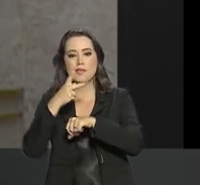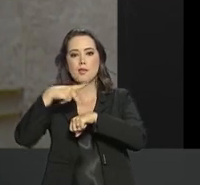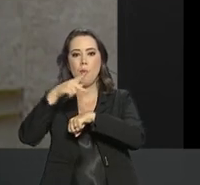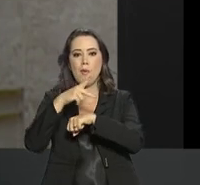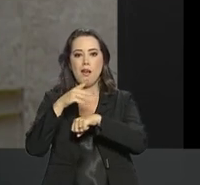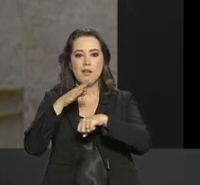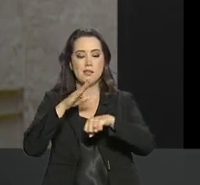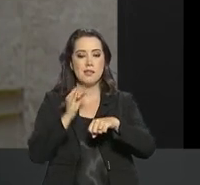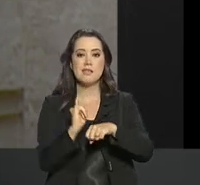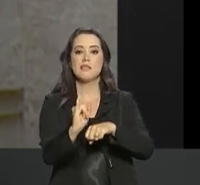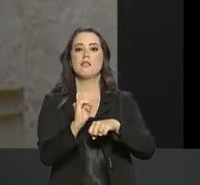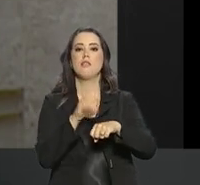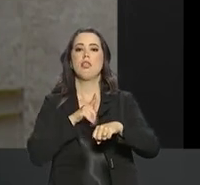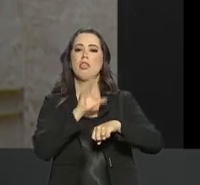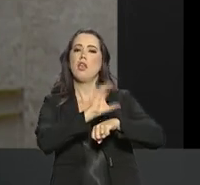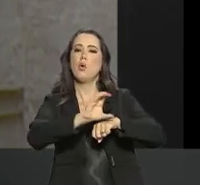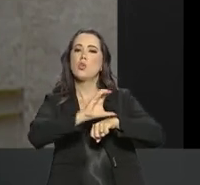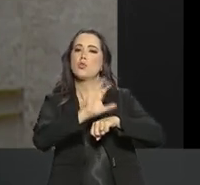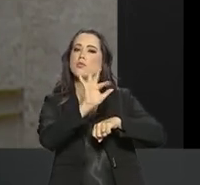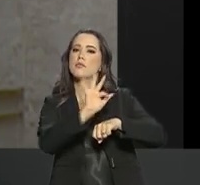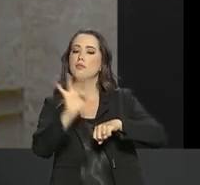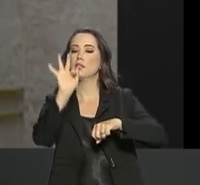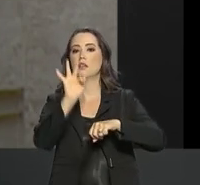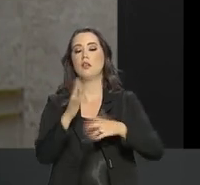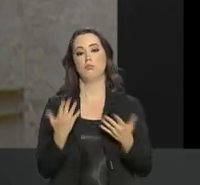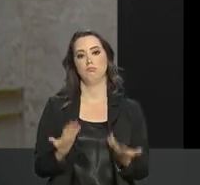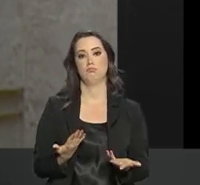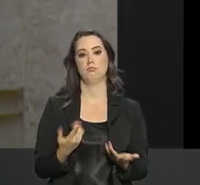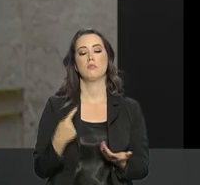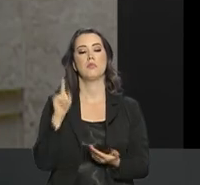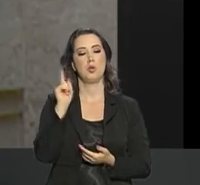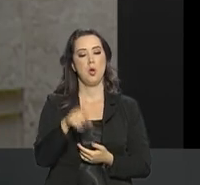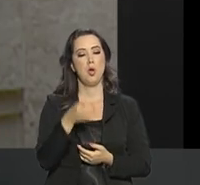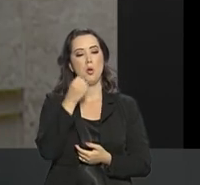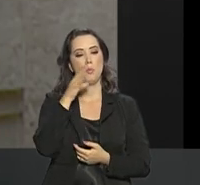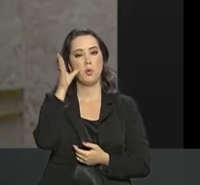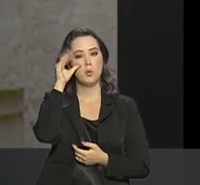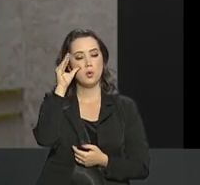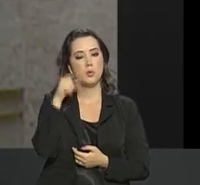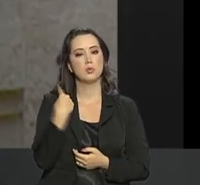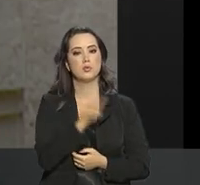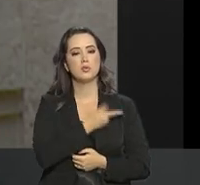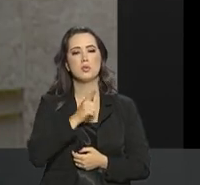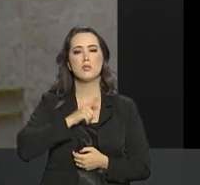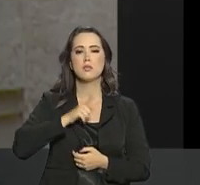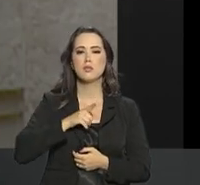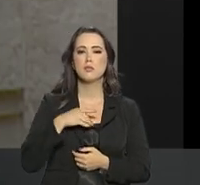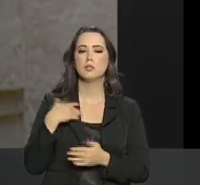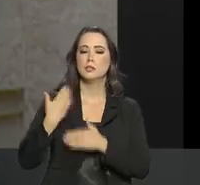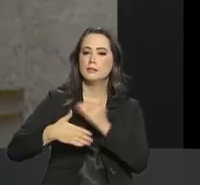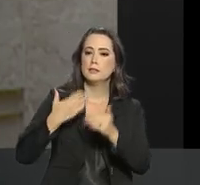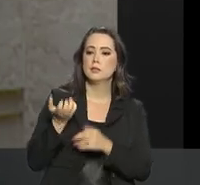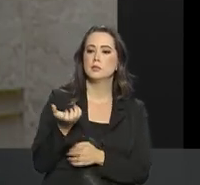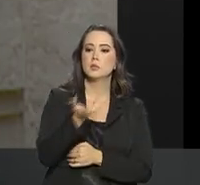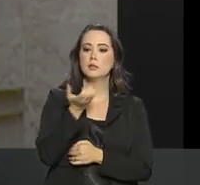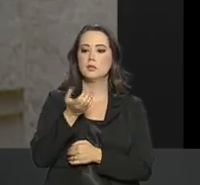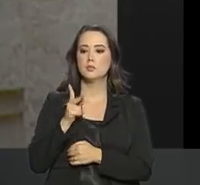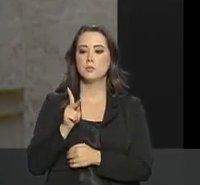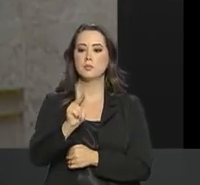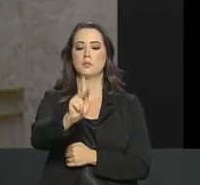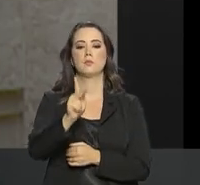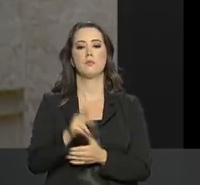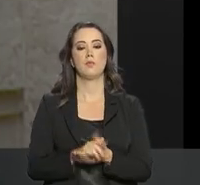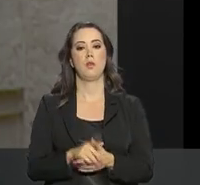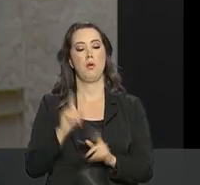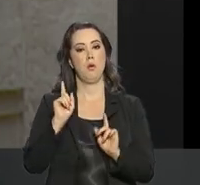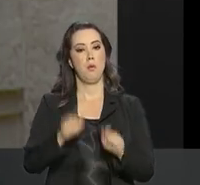Constituição Federal. E é curioso que nós temos, meus senhores e minhas senhoras, uma compulsão